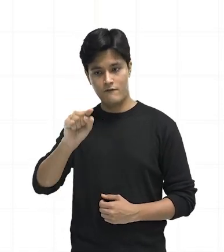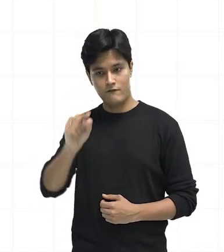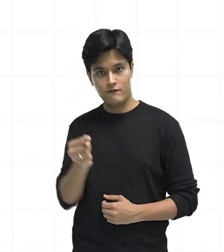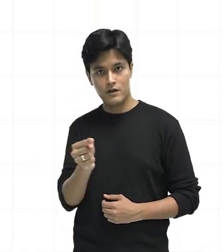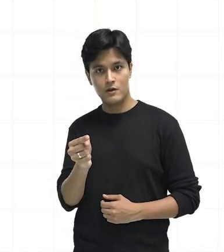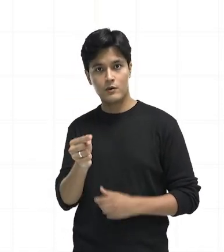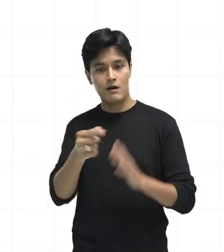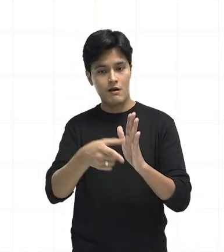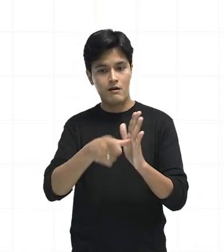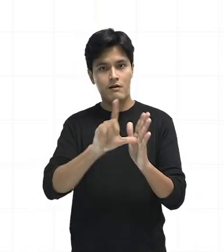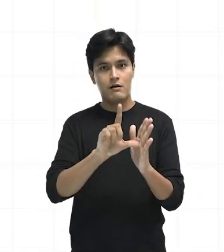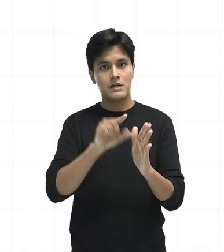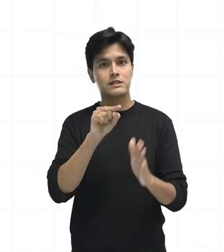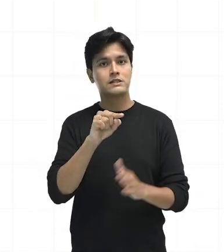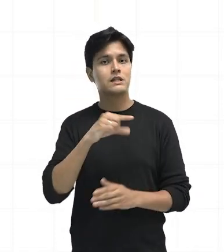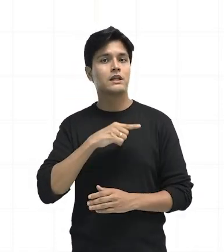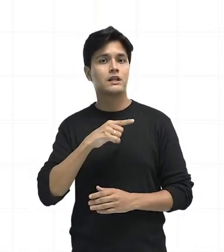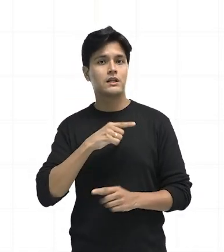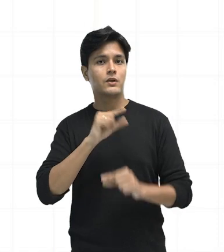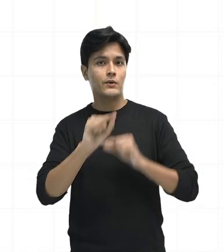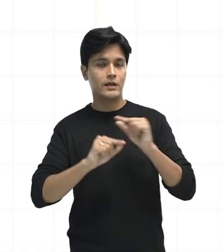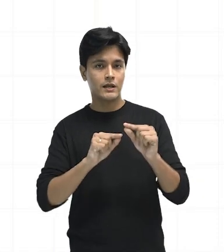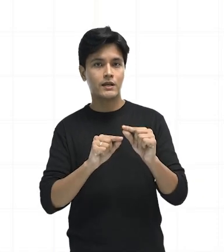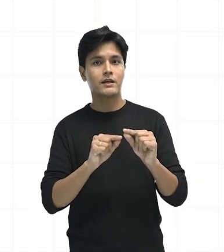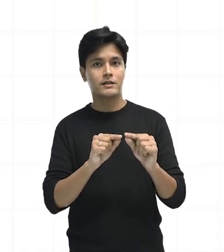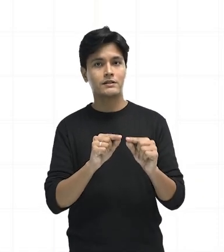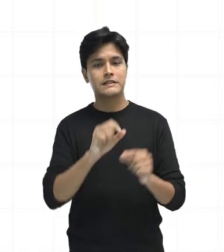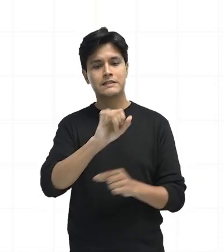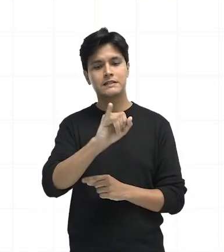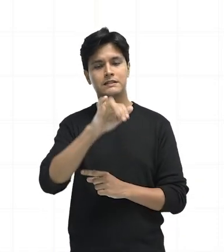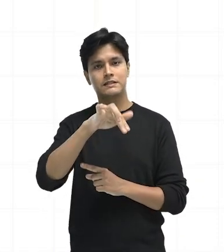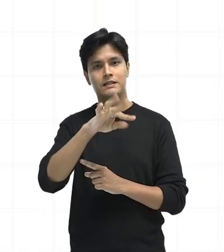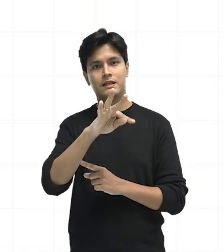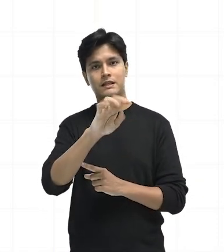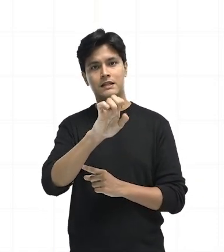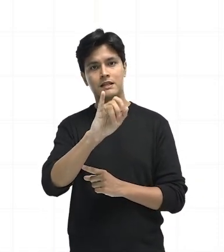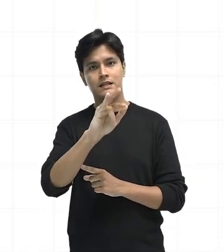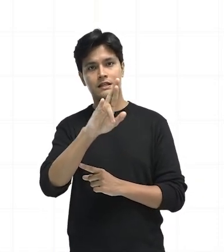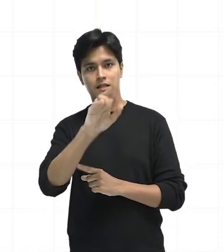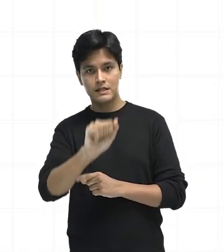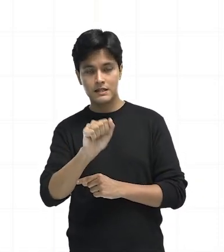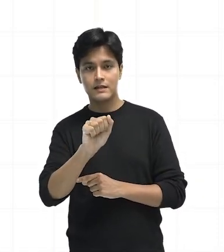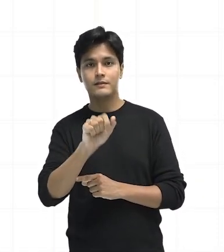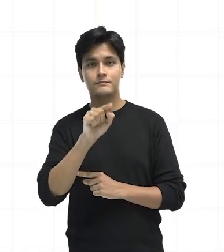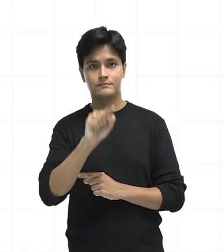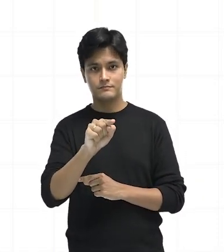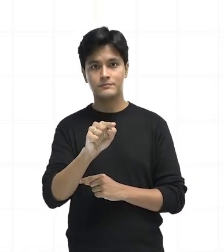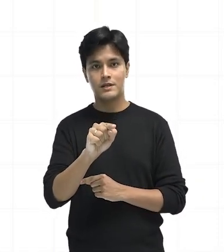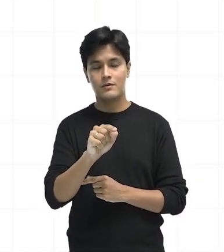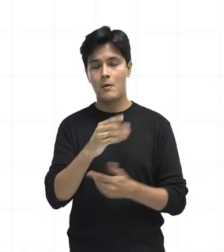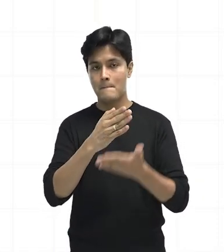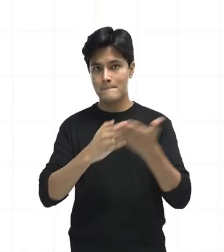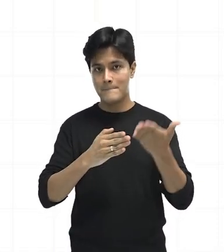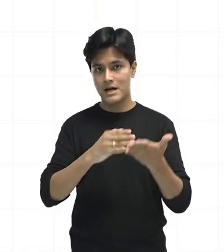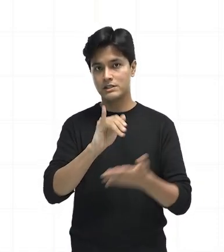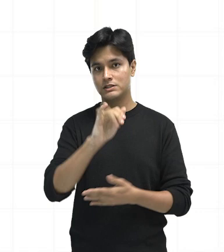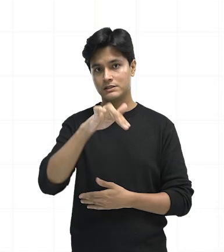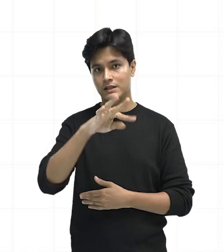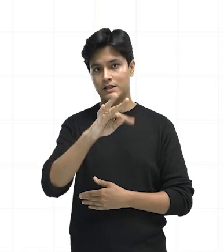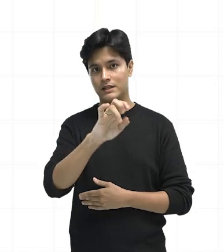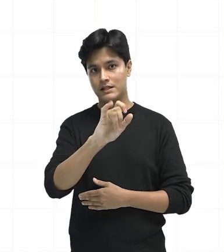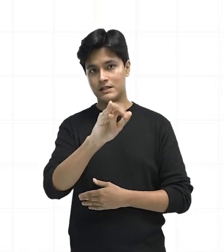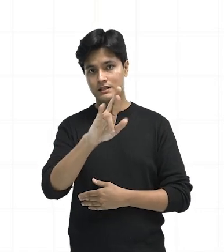nós temos uma parte que nós chamamos de parte inteira, que é esse carinha aqui, ok? Então, tudo que